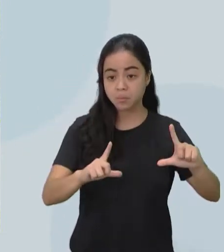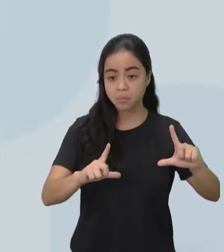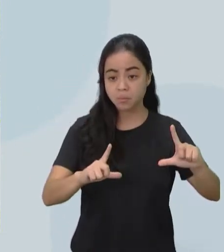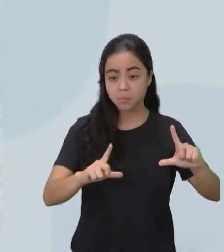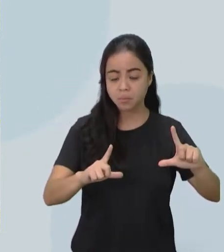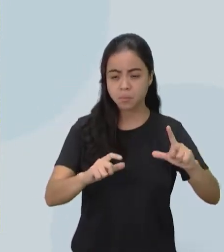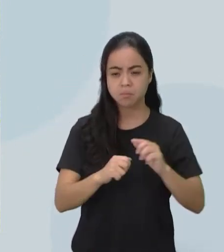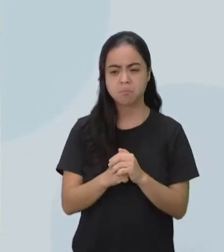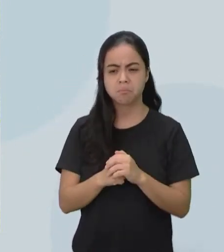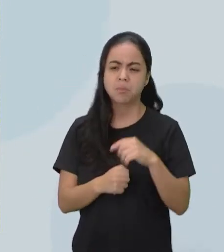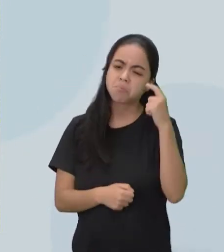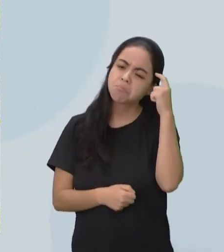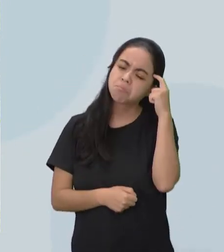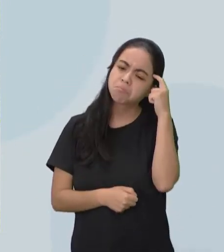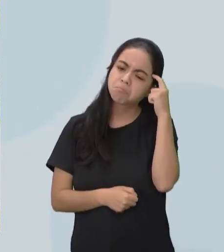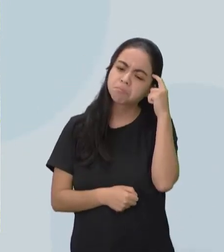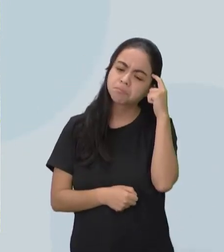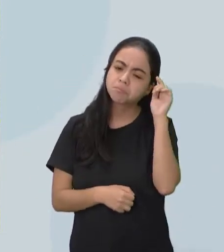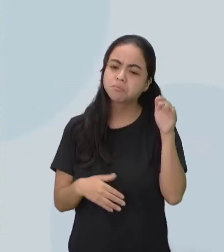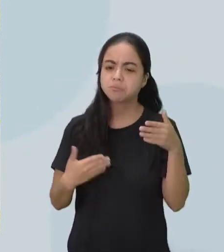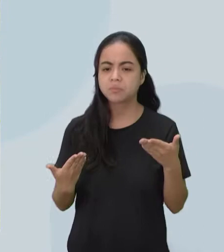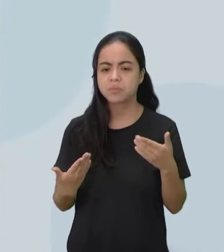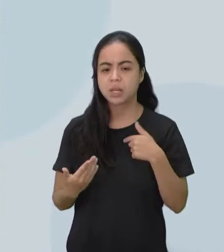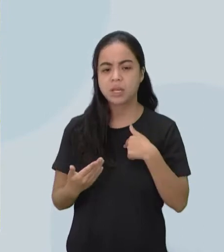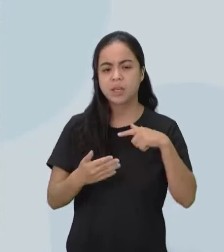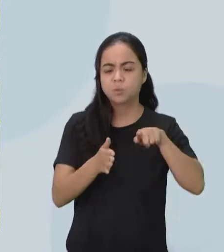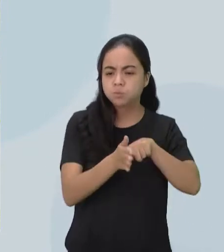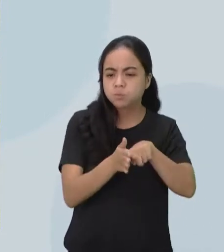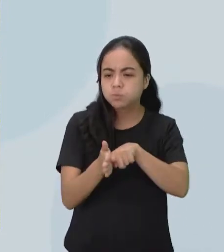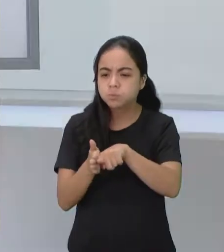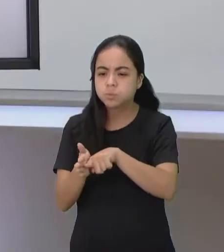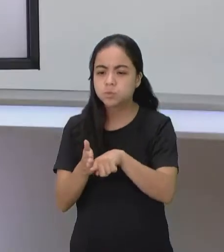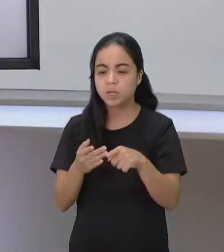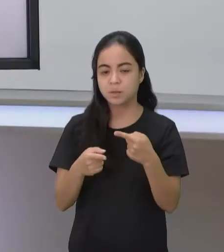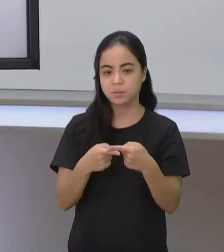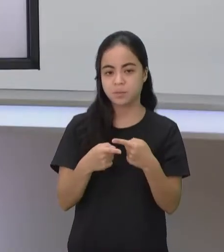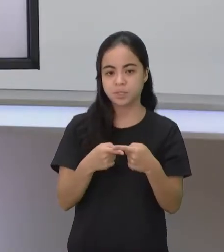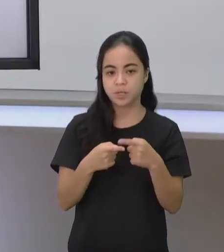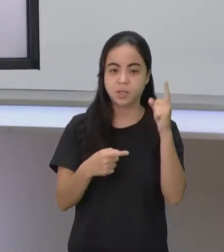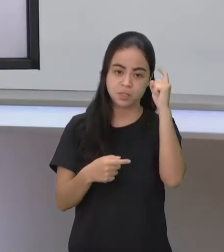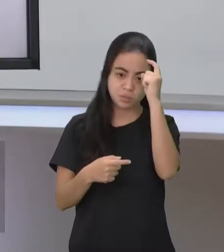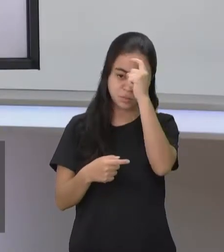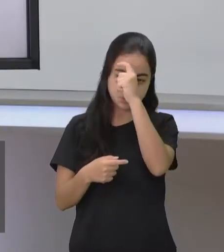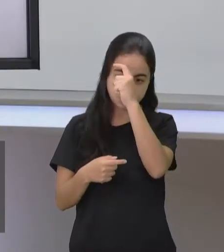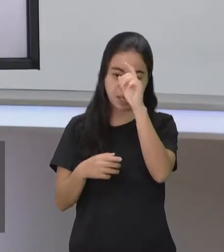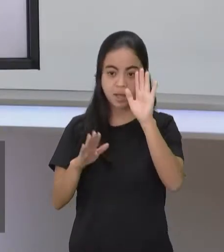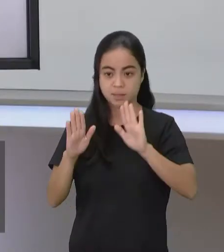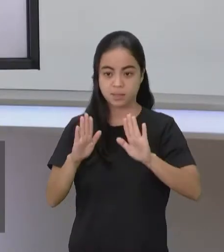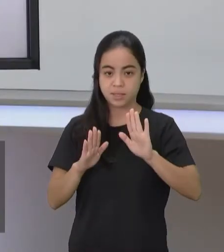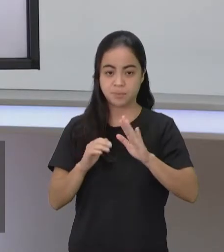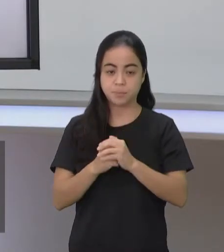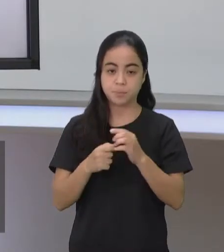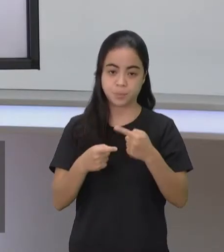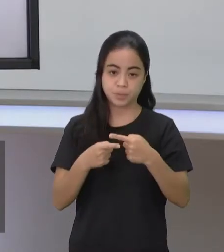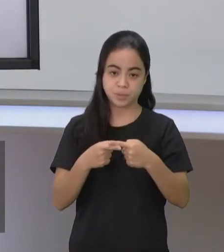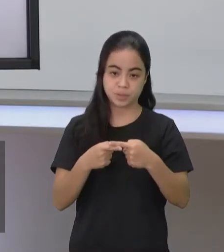a gente... por exemplo, quando eu fui procurar essas imagens, porque assim, é uma dificuldade que a gente tem que procurar a imagem de direito aberto,